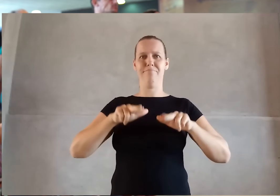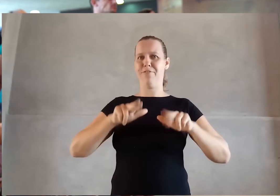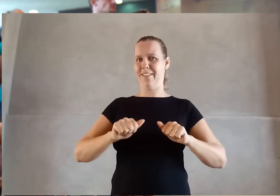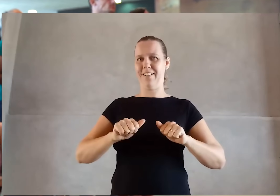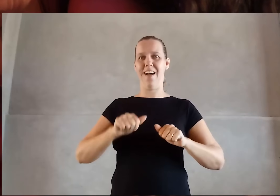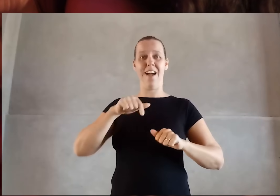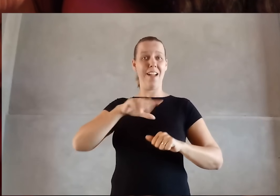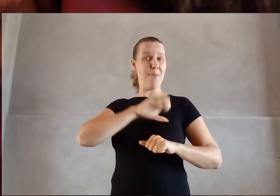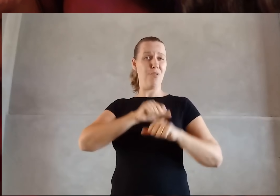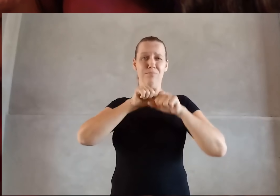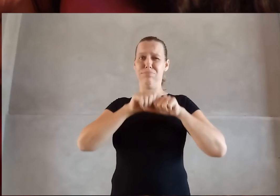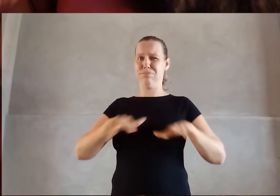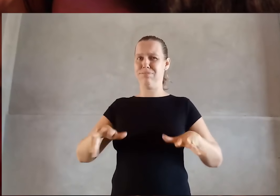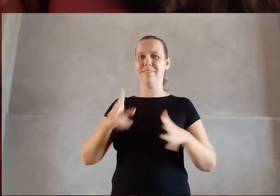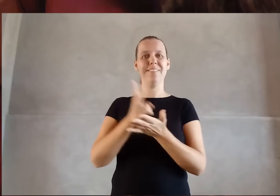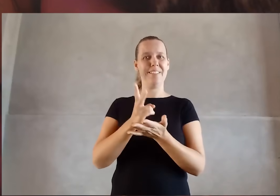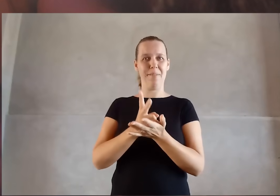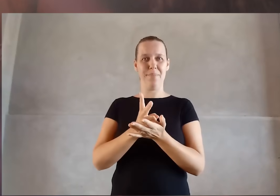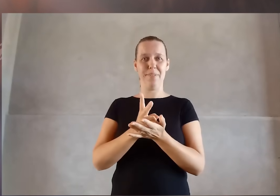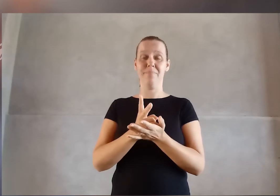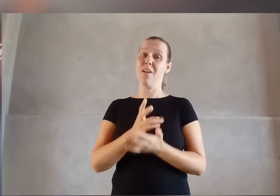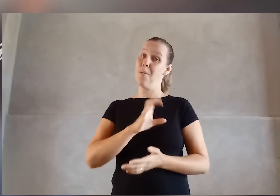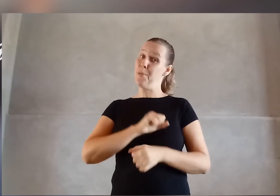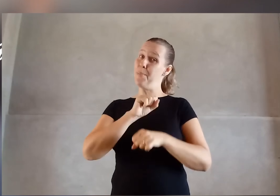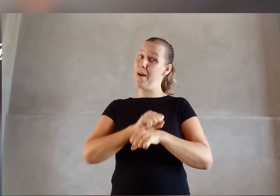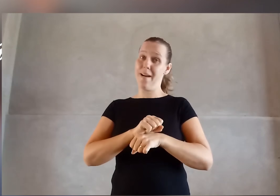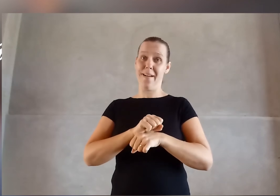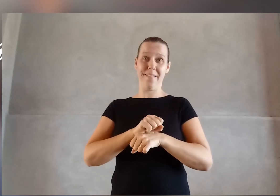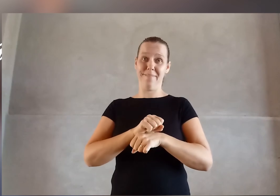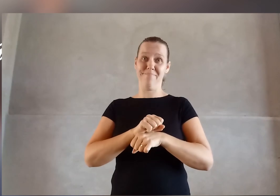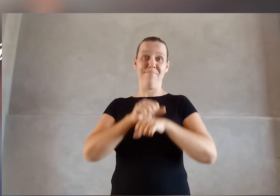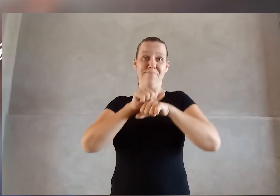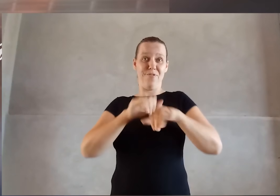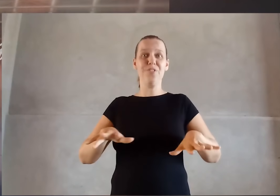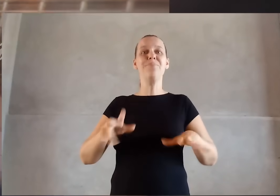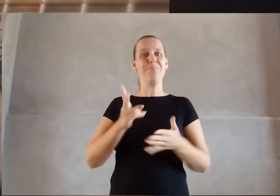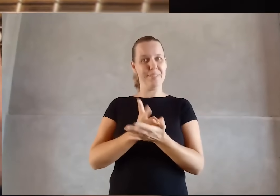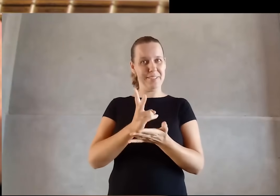que não para, mas multiplica. Aqui o amor não para.